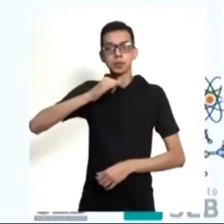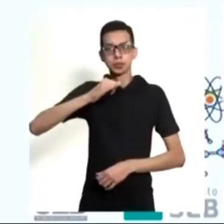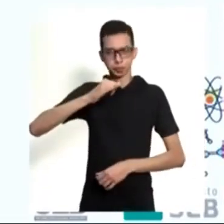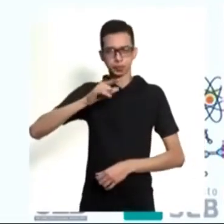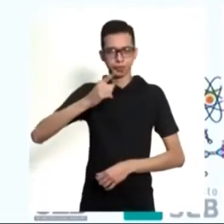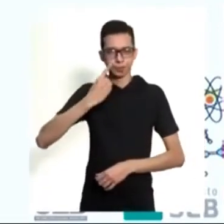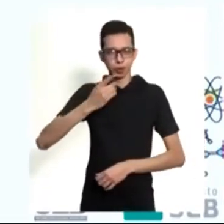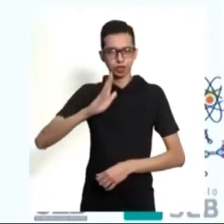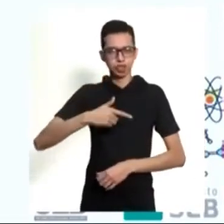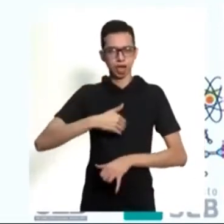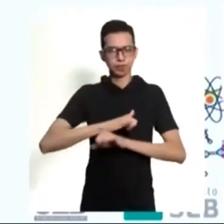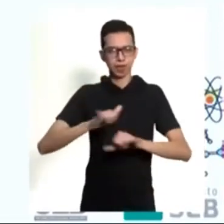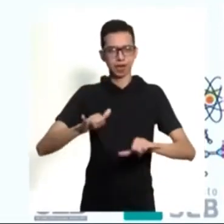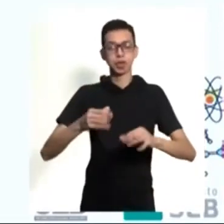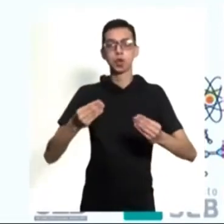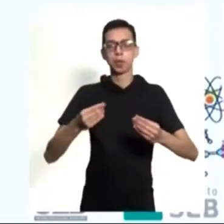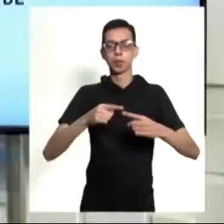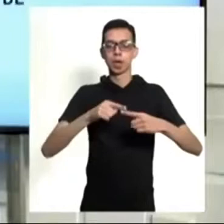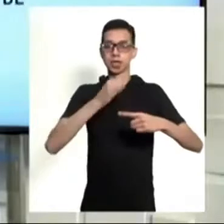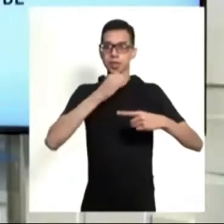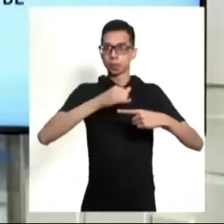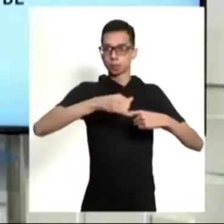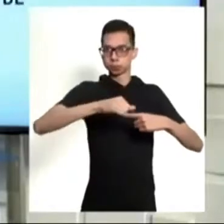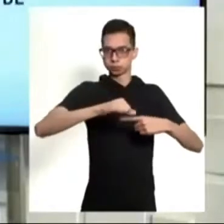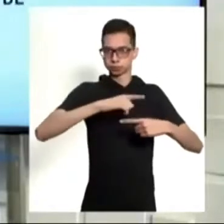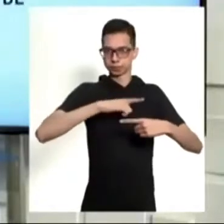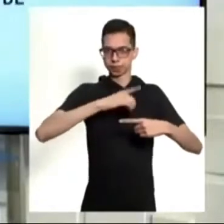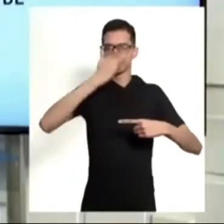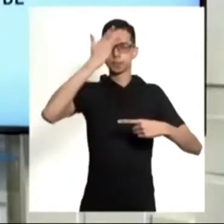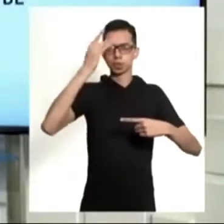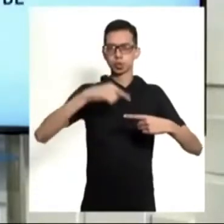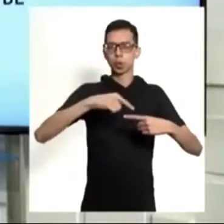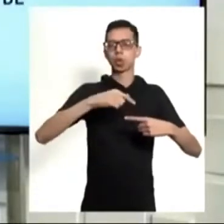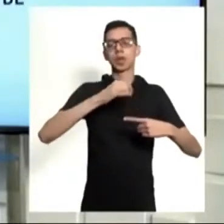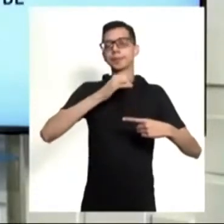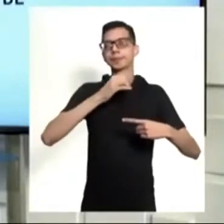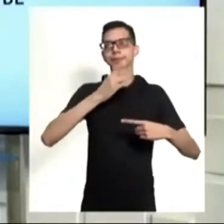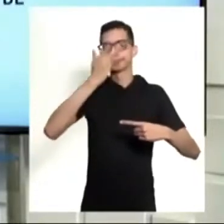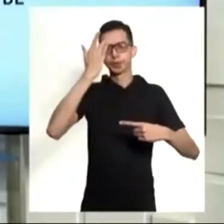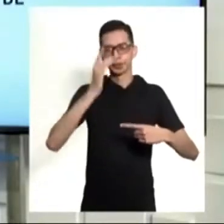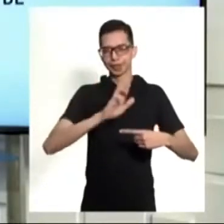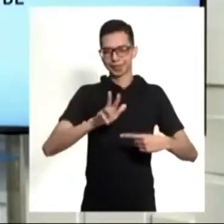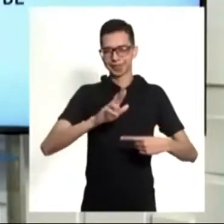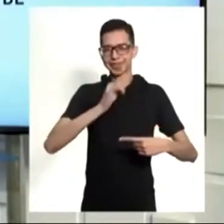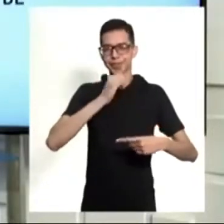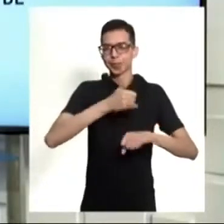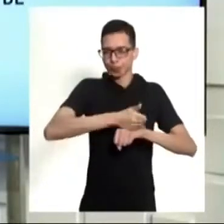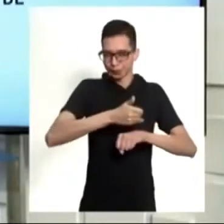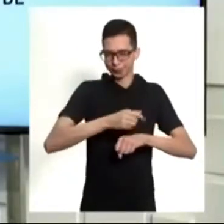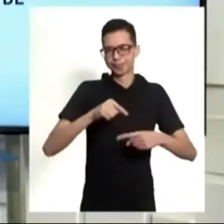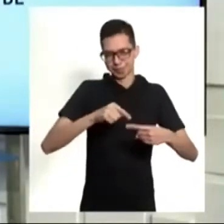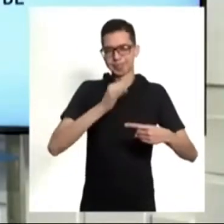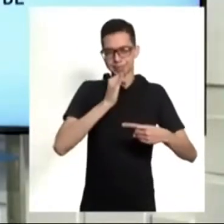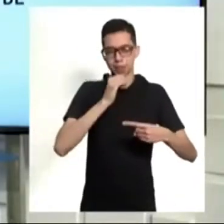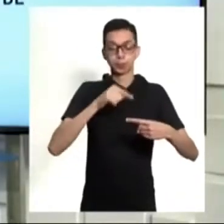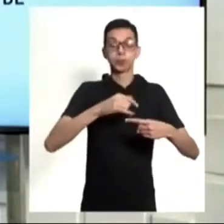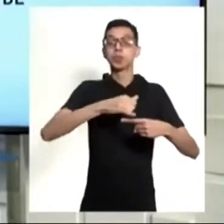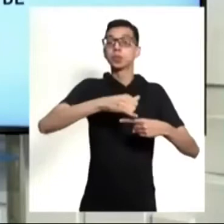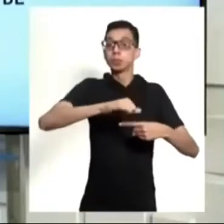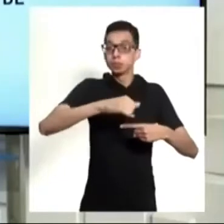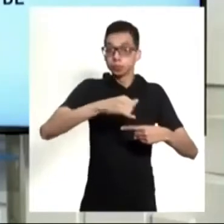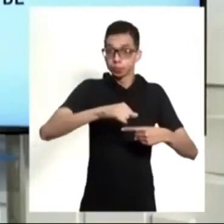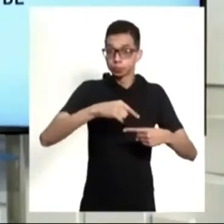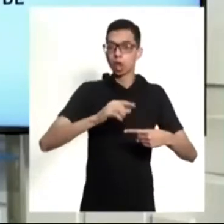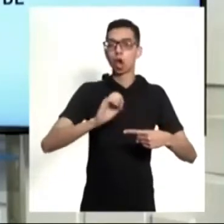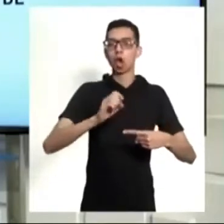falar para vocês. Né? Uma reação química onde você tem alguém perdendo elétrons, né? Ou seja, alguém oxidando, quem oxida